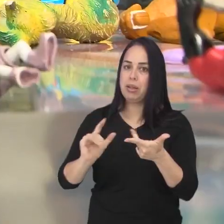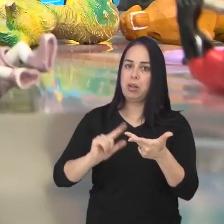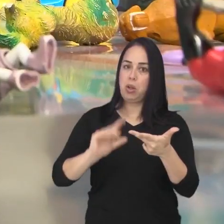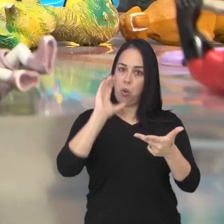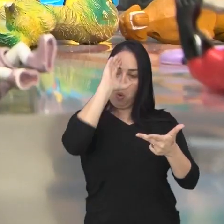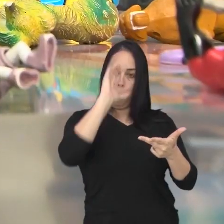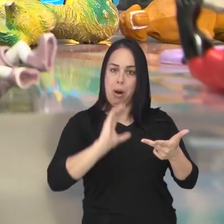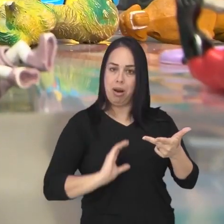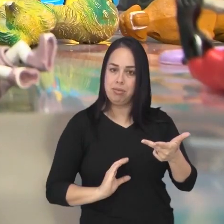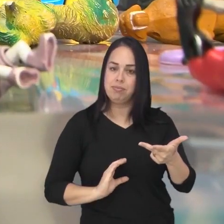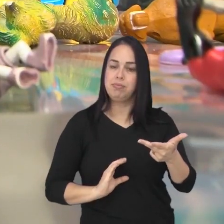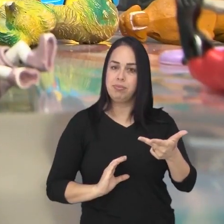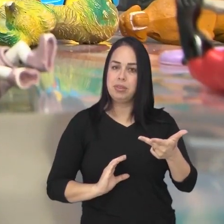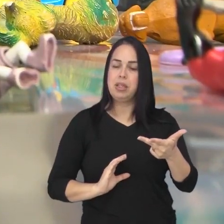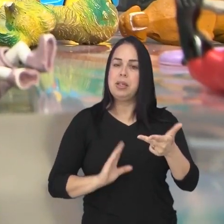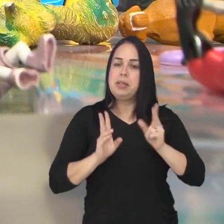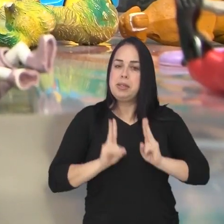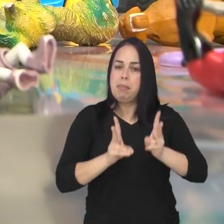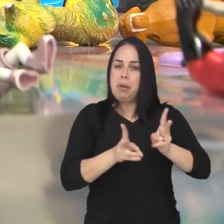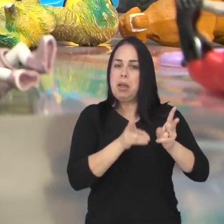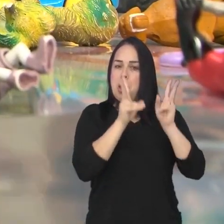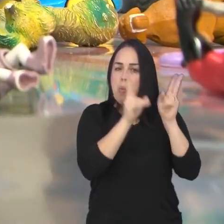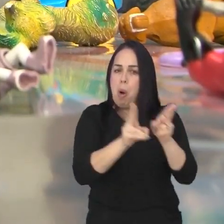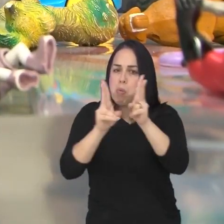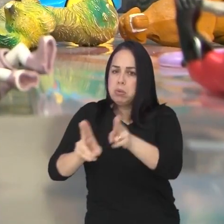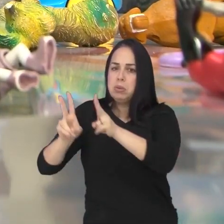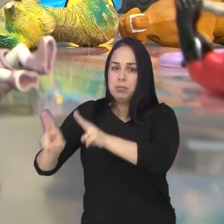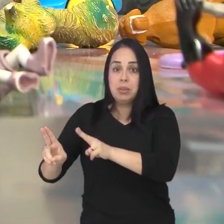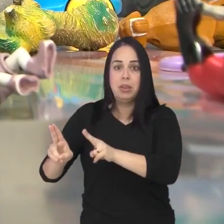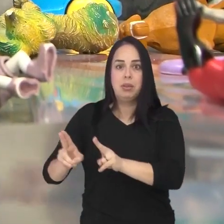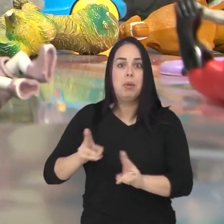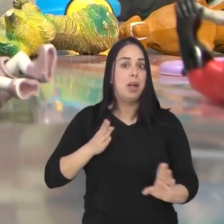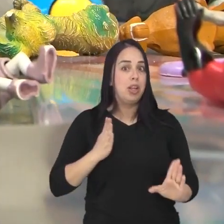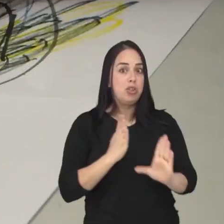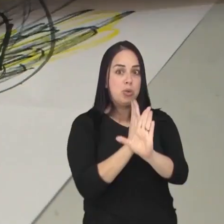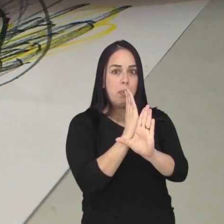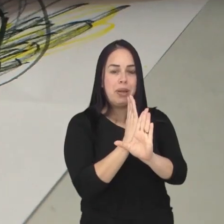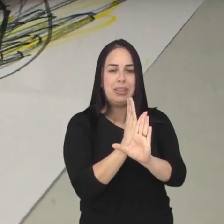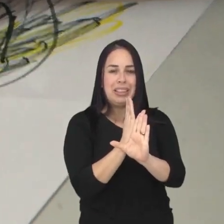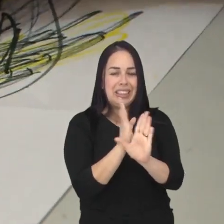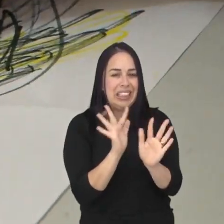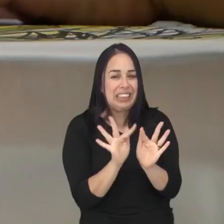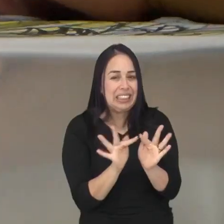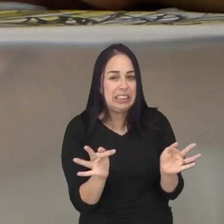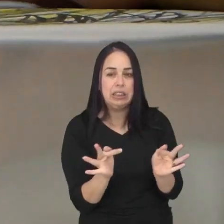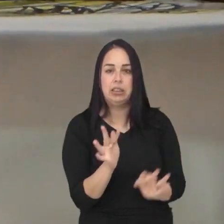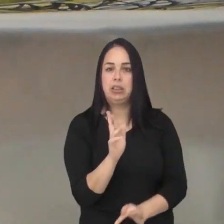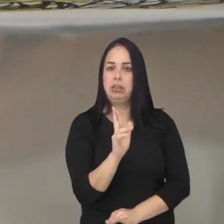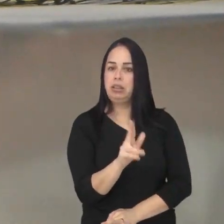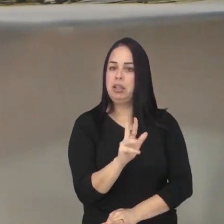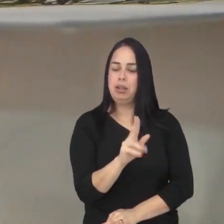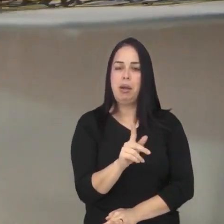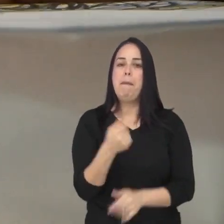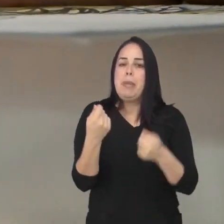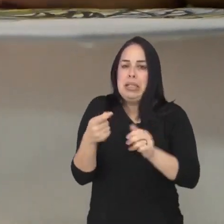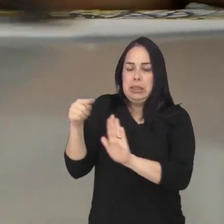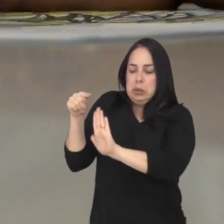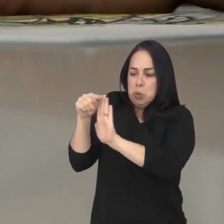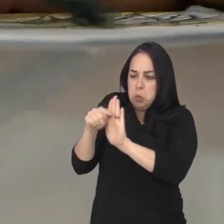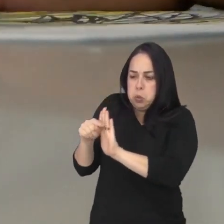comunicação e comportamentos com padrões repetitivos. O diagnóstico nem sempre é simples e